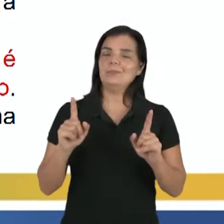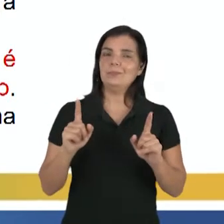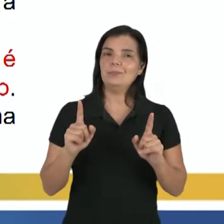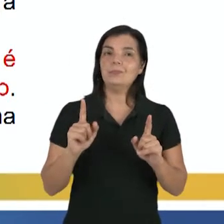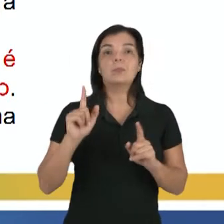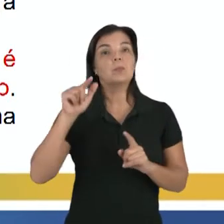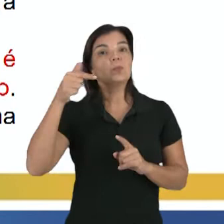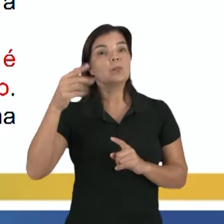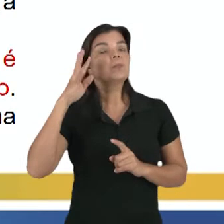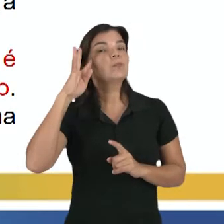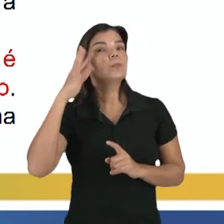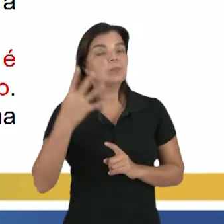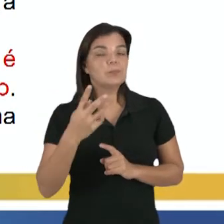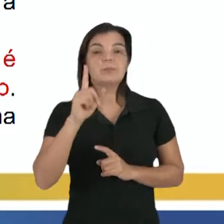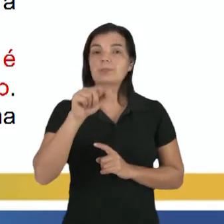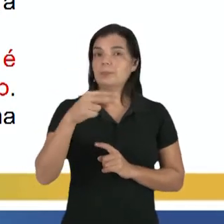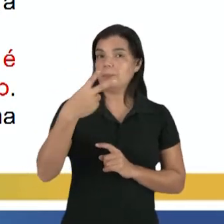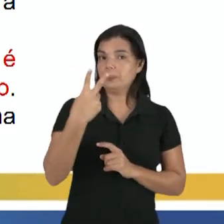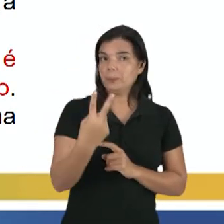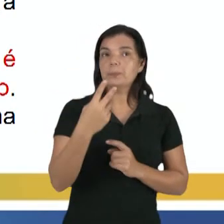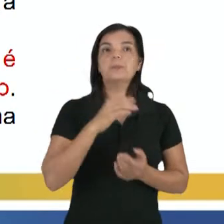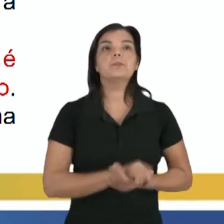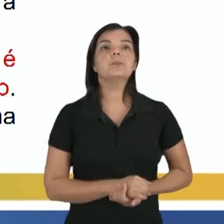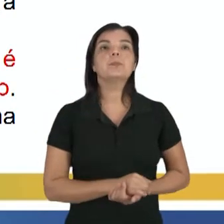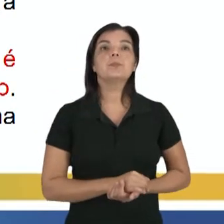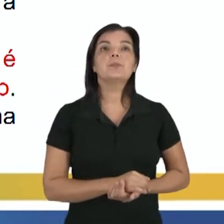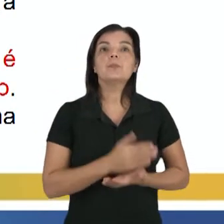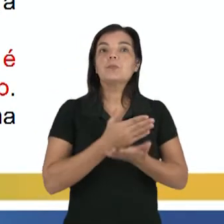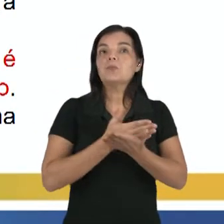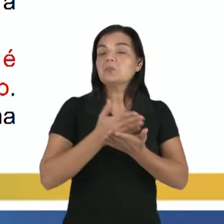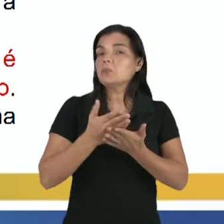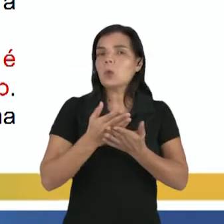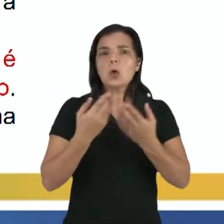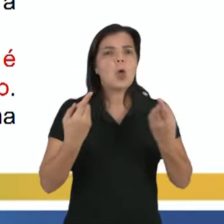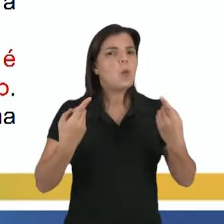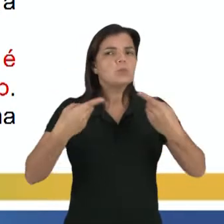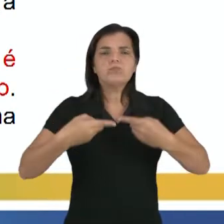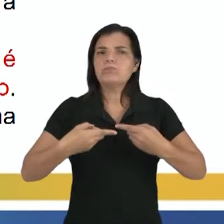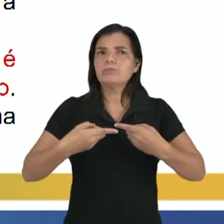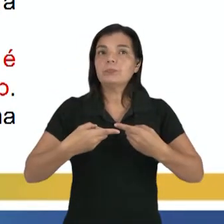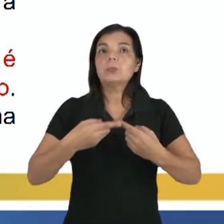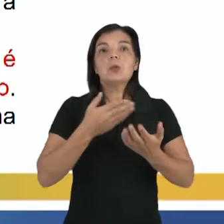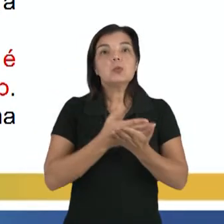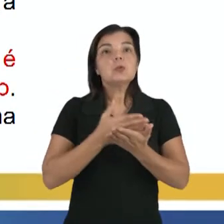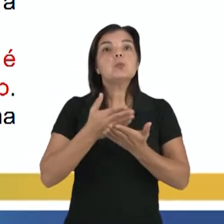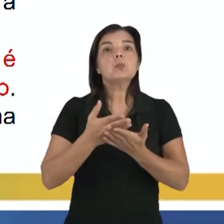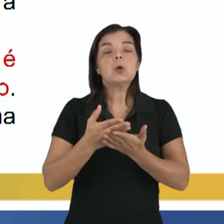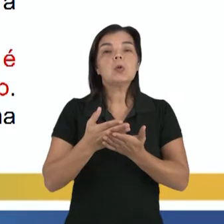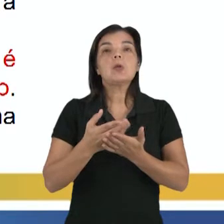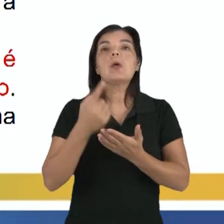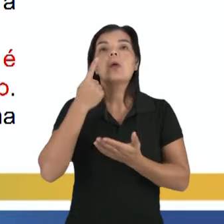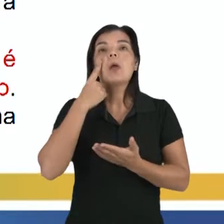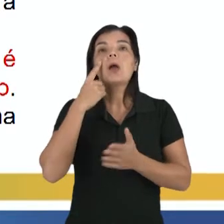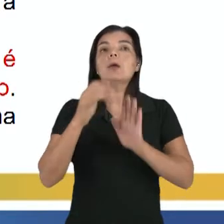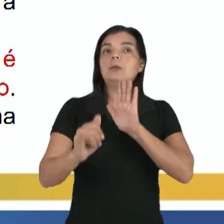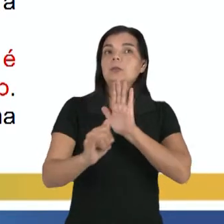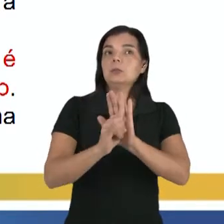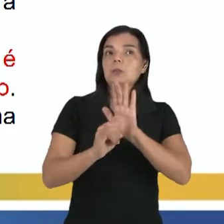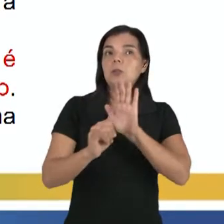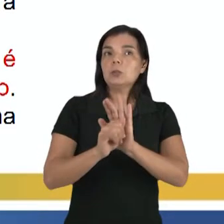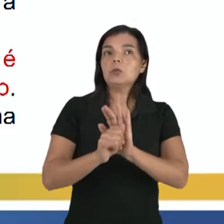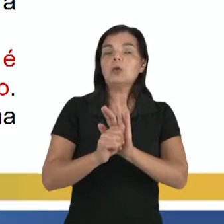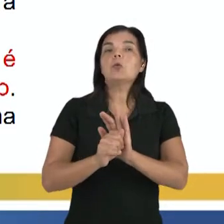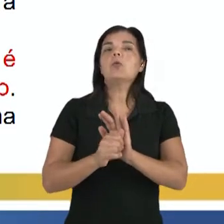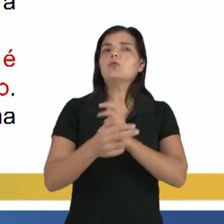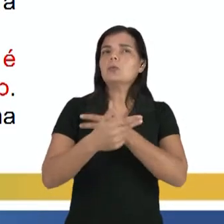dar um outro resultado, que é 2. O princípio da não contradição. Este princípio elementar diz que a